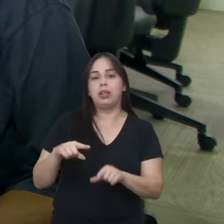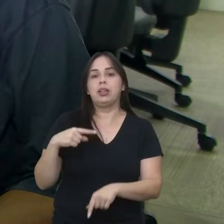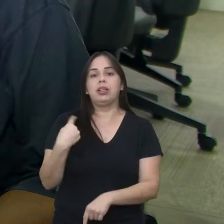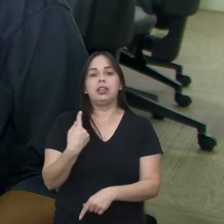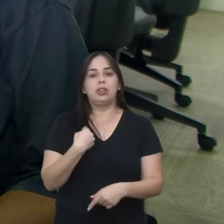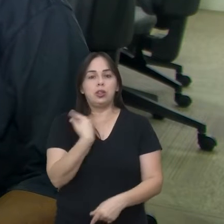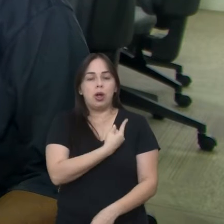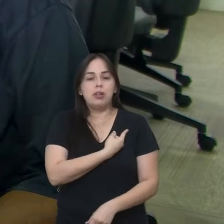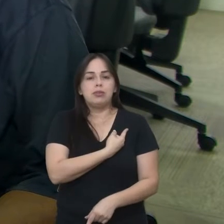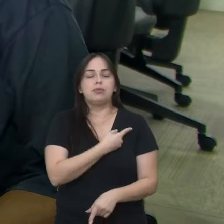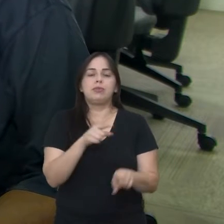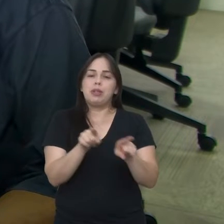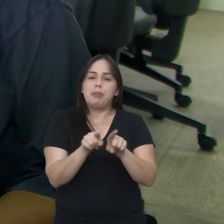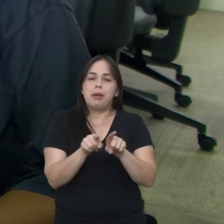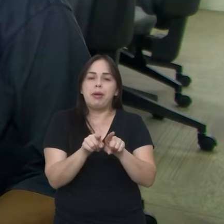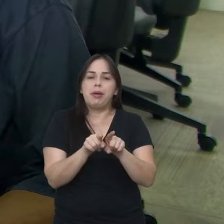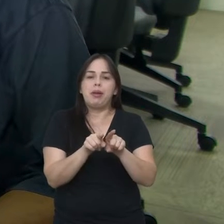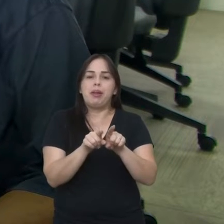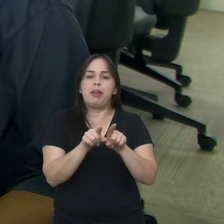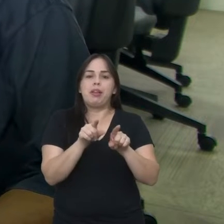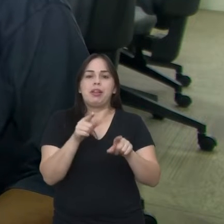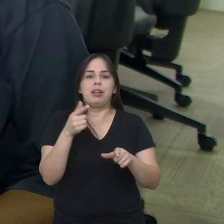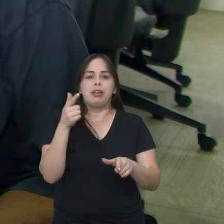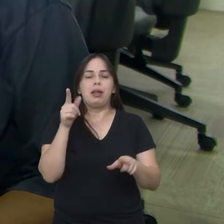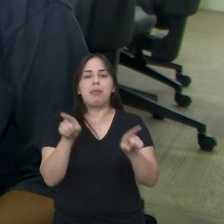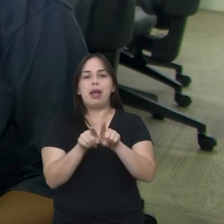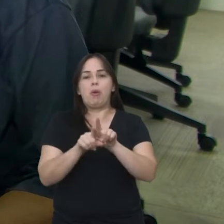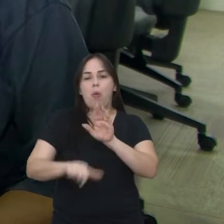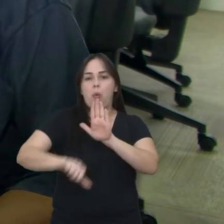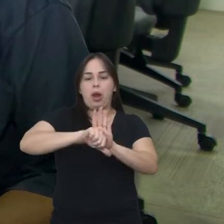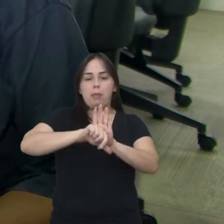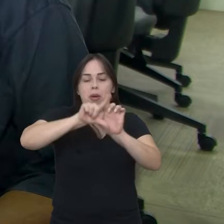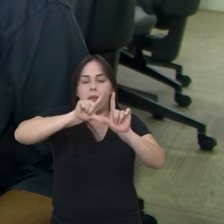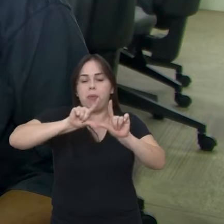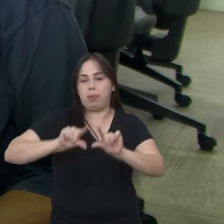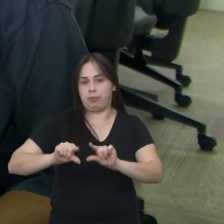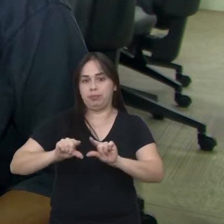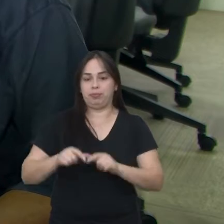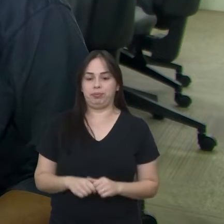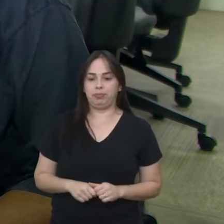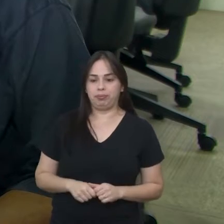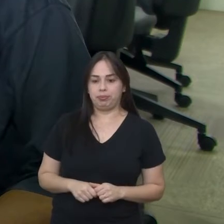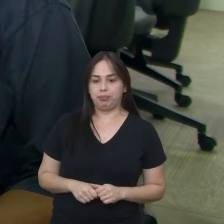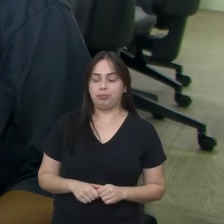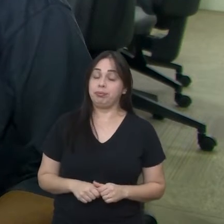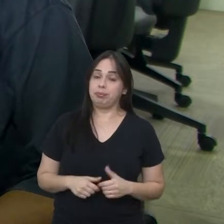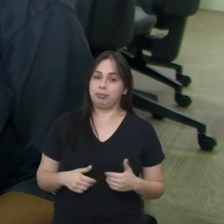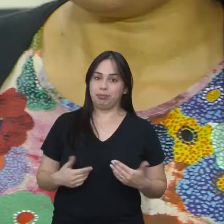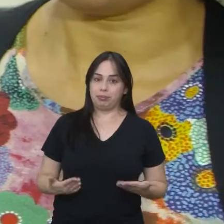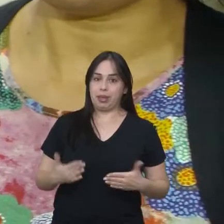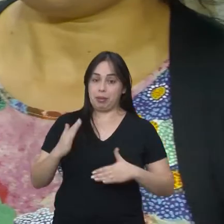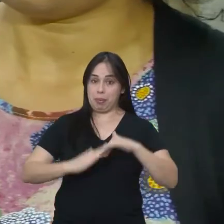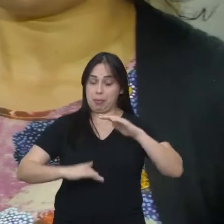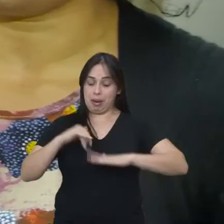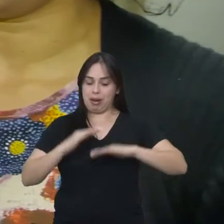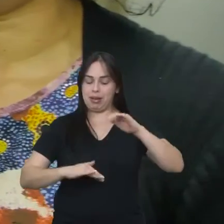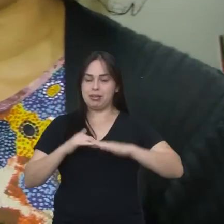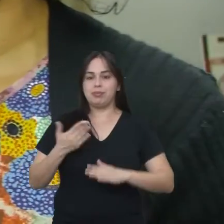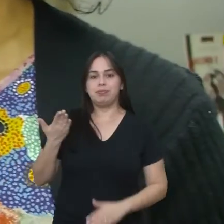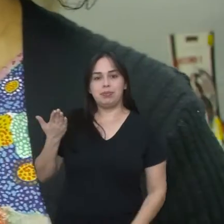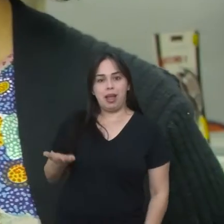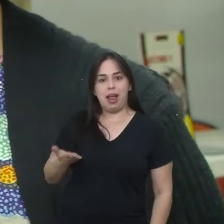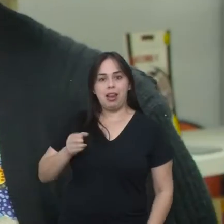no Brasil. E aí nós iremos diminuir o índice de genocídio da população negra no país. E de